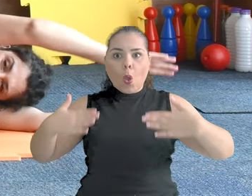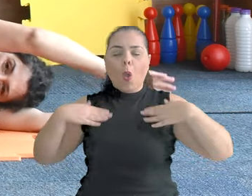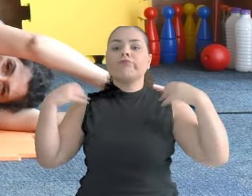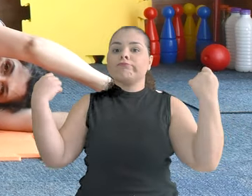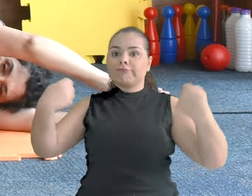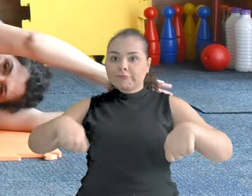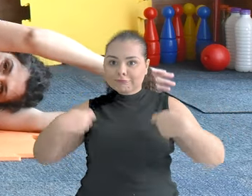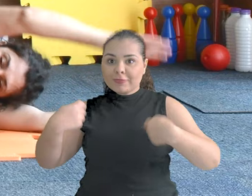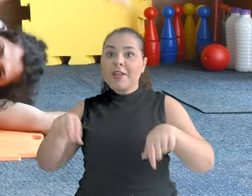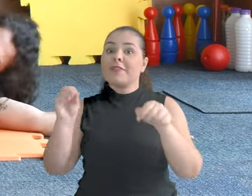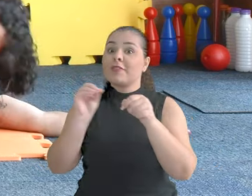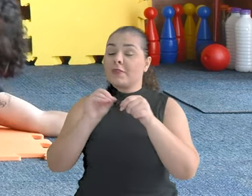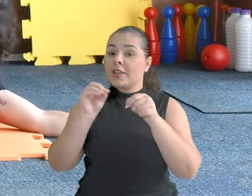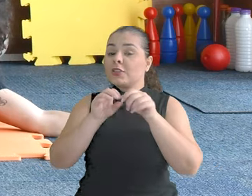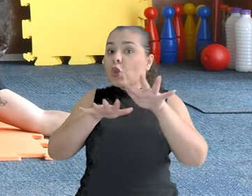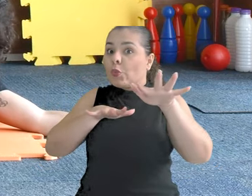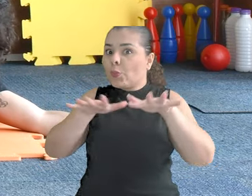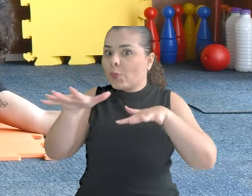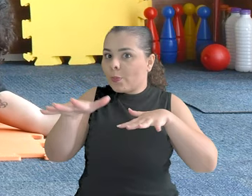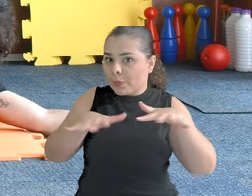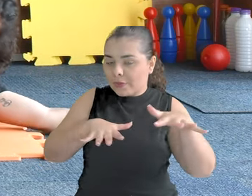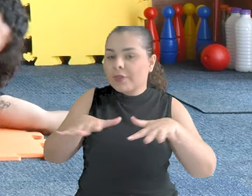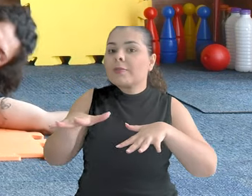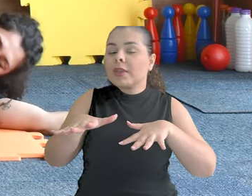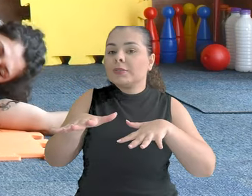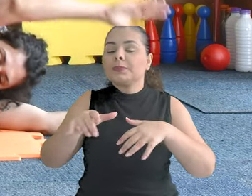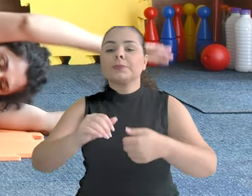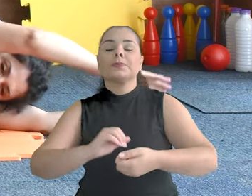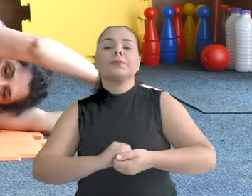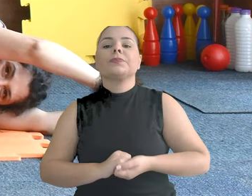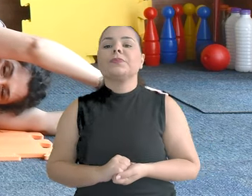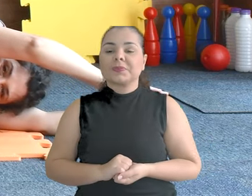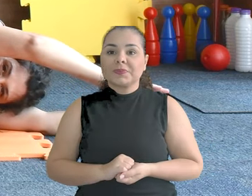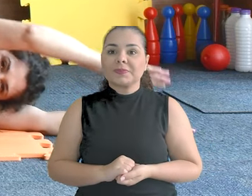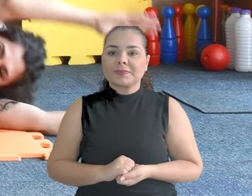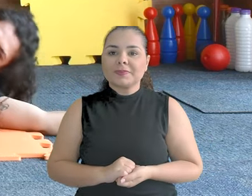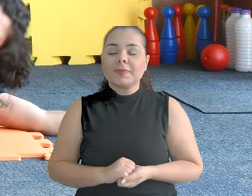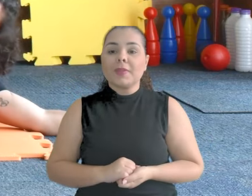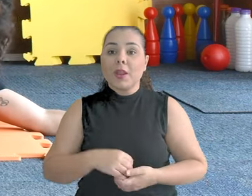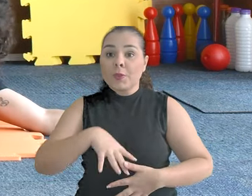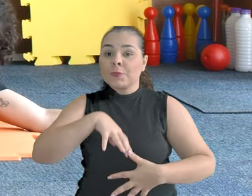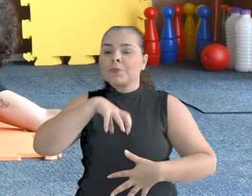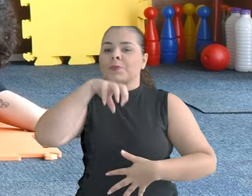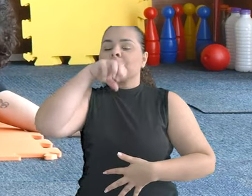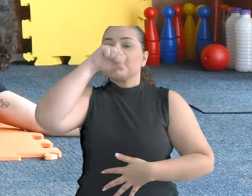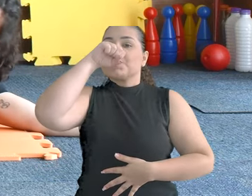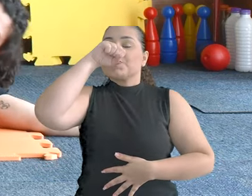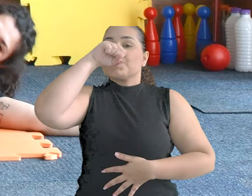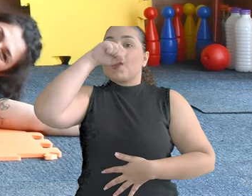acompanha o movimento flexionando pela lateral